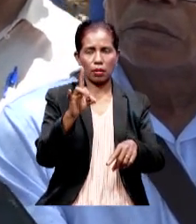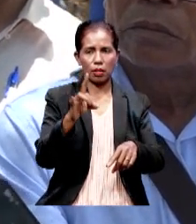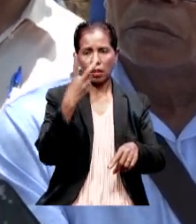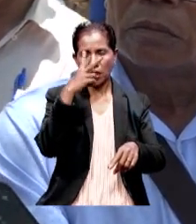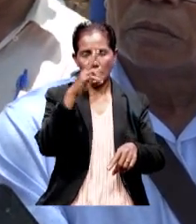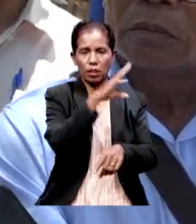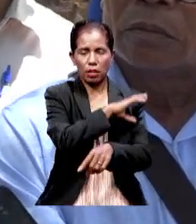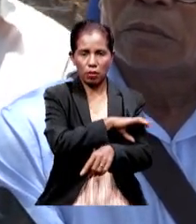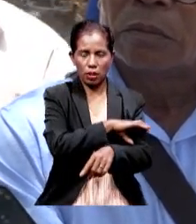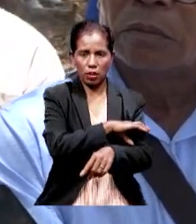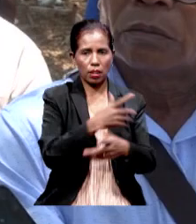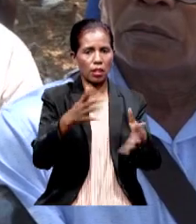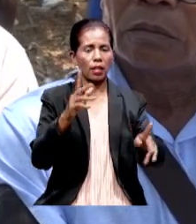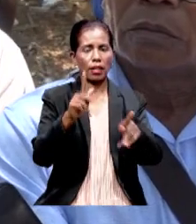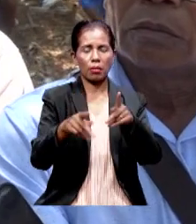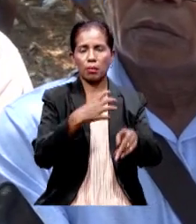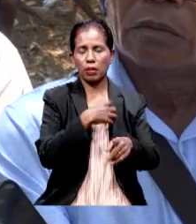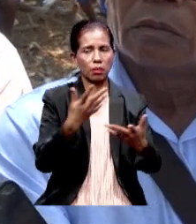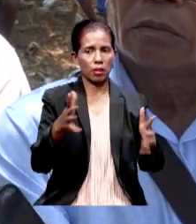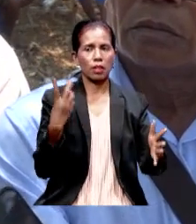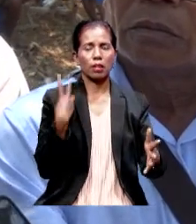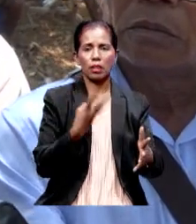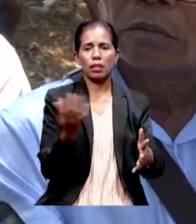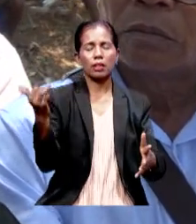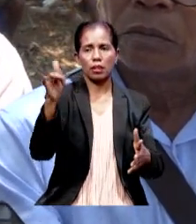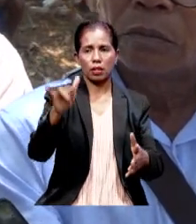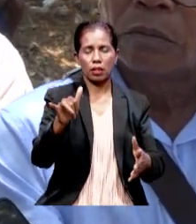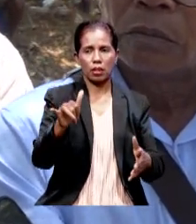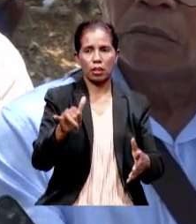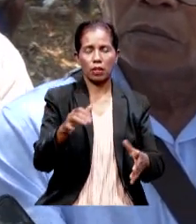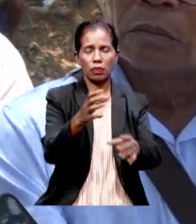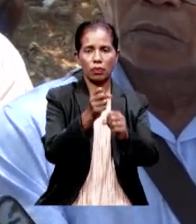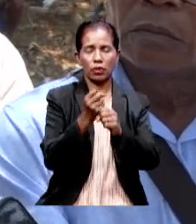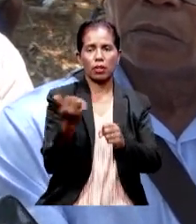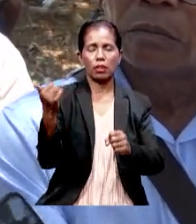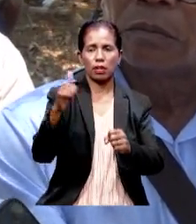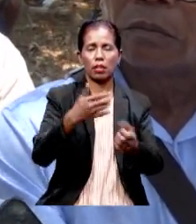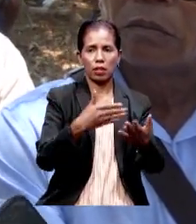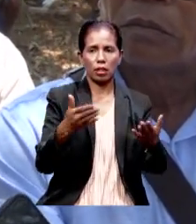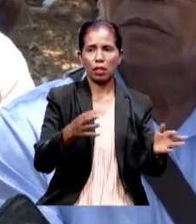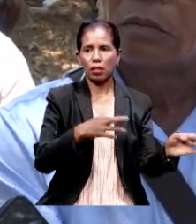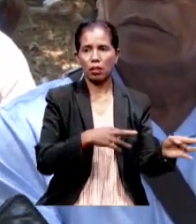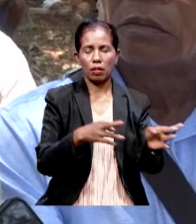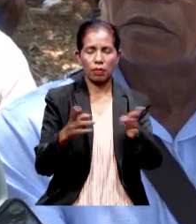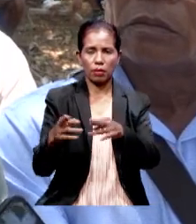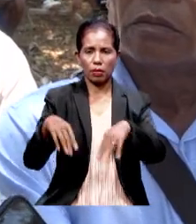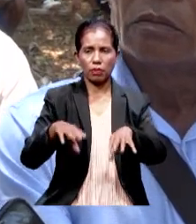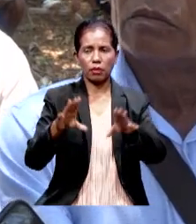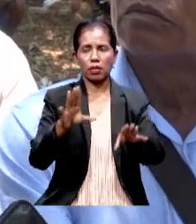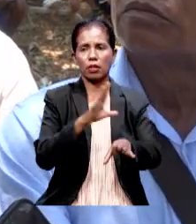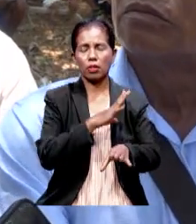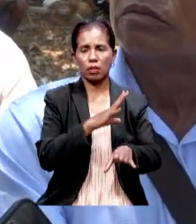laiha, na ba transit mos laiha. Então sir foti sernia sasan sir produto sernia sir mai heli